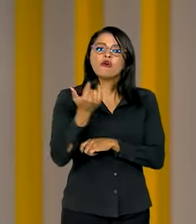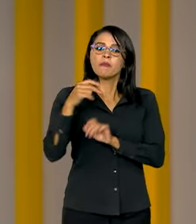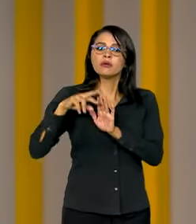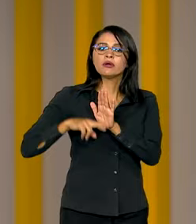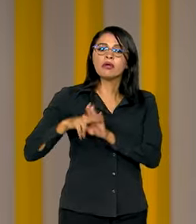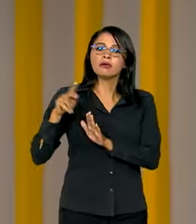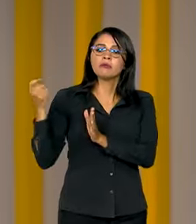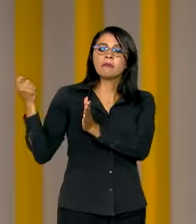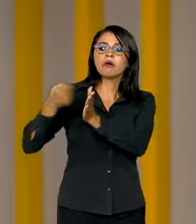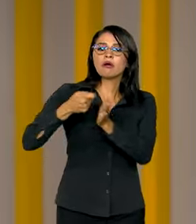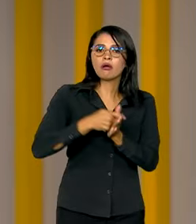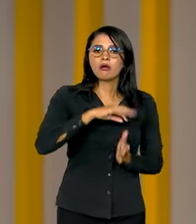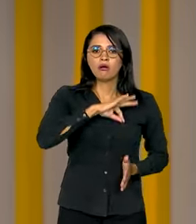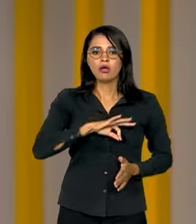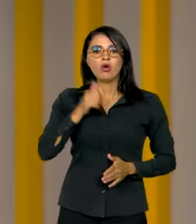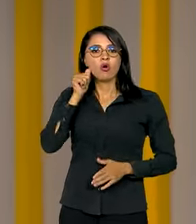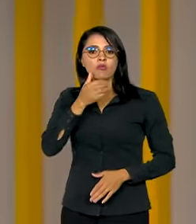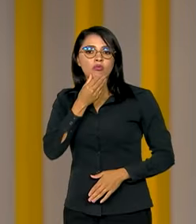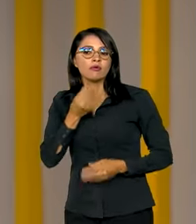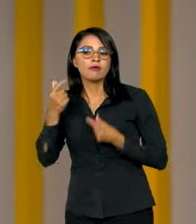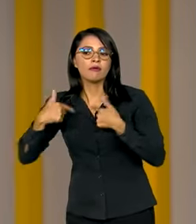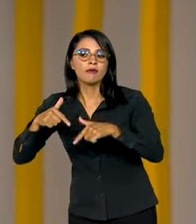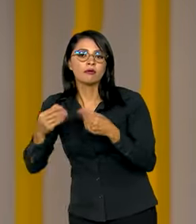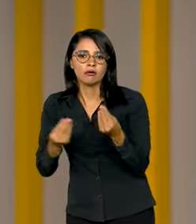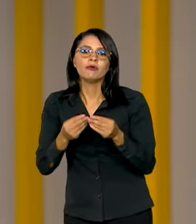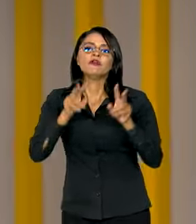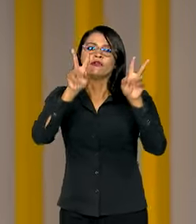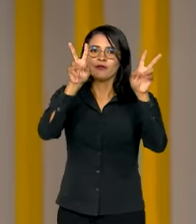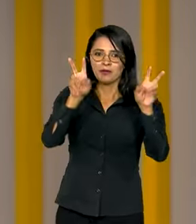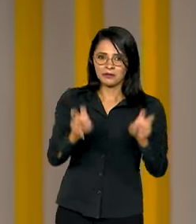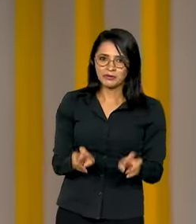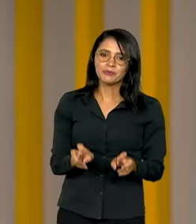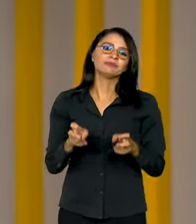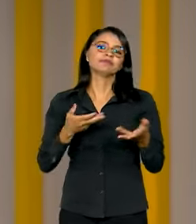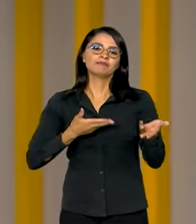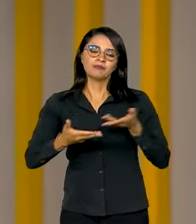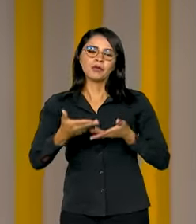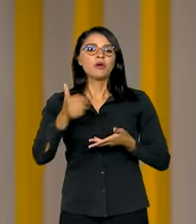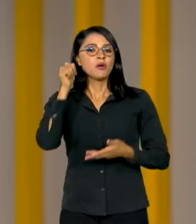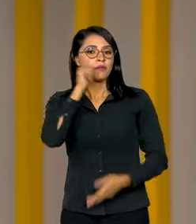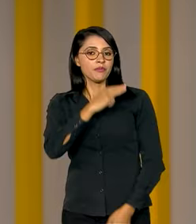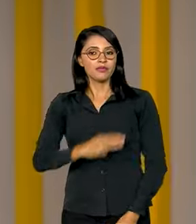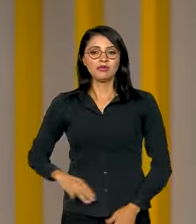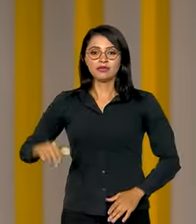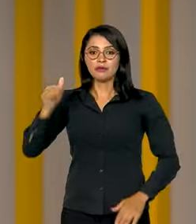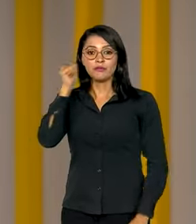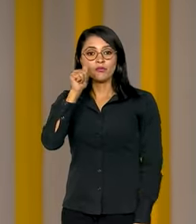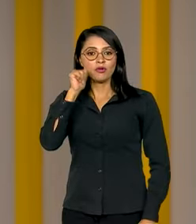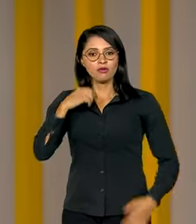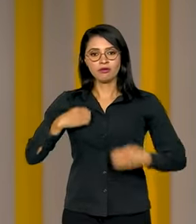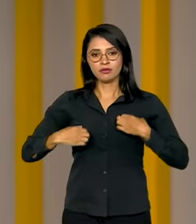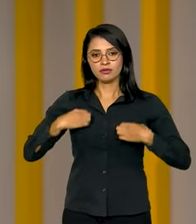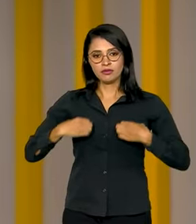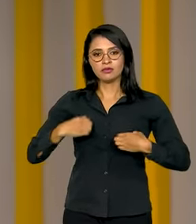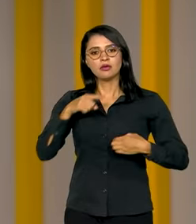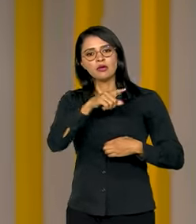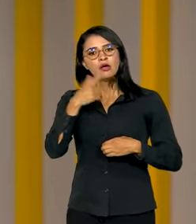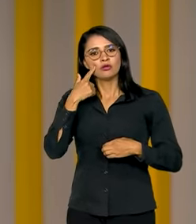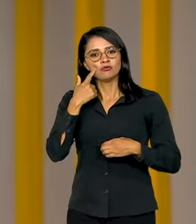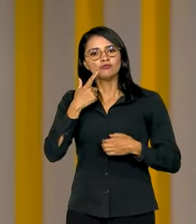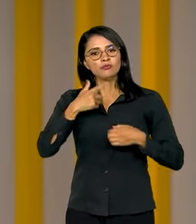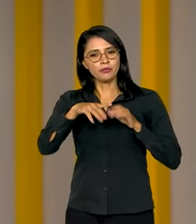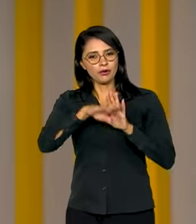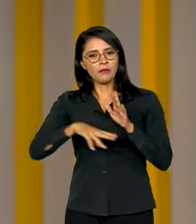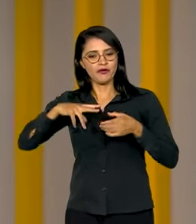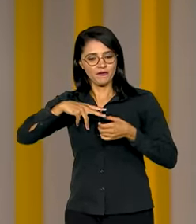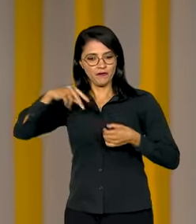de trabalhadores e trabalhadoras. Esse foi um dos assuntos tratados com a ministra das Mulheres, Cida Gonçalves, no programa A Voz